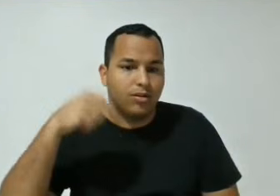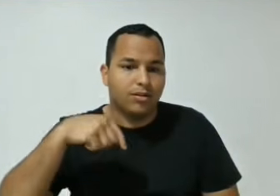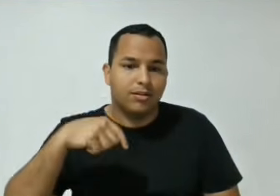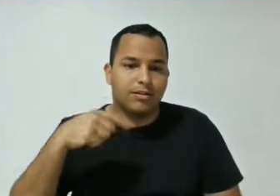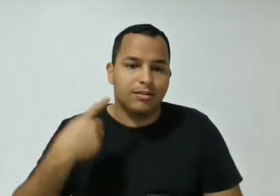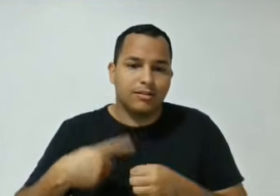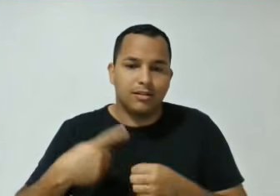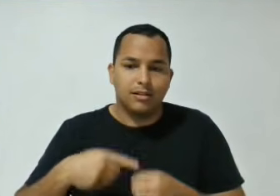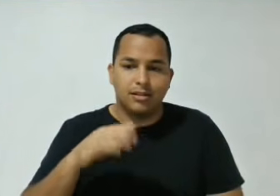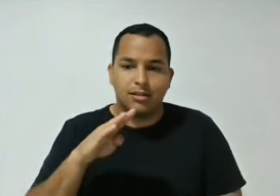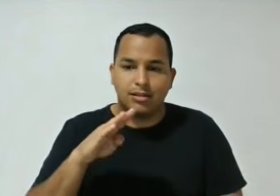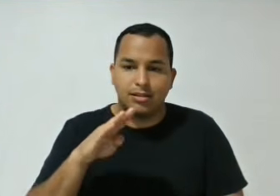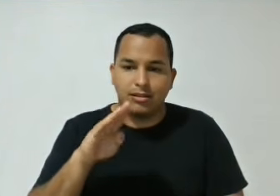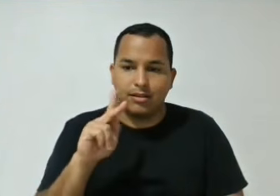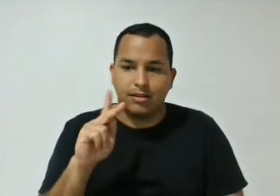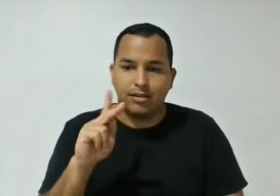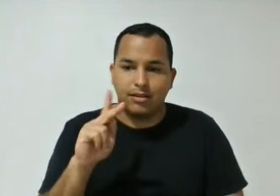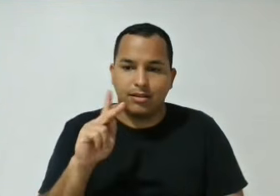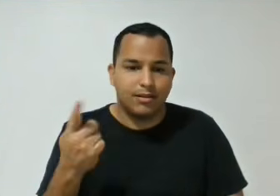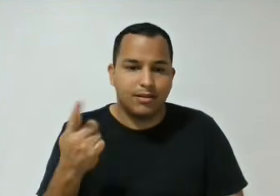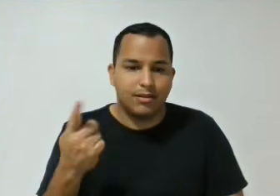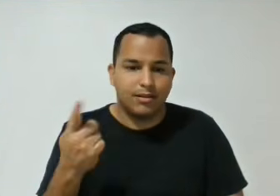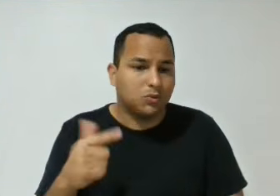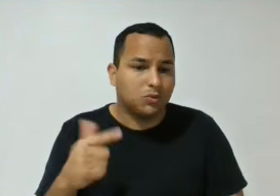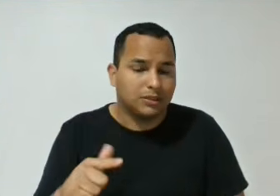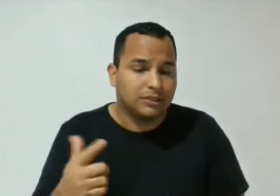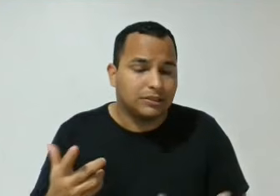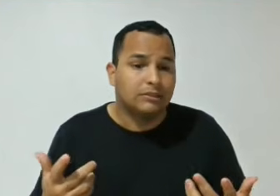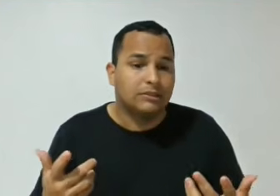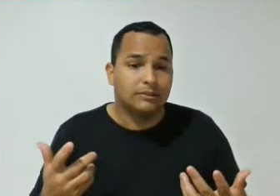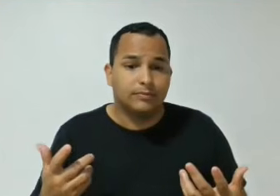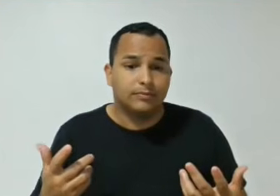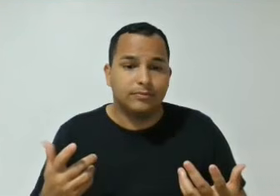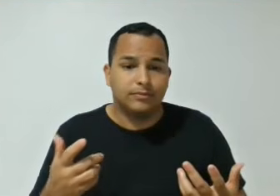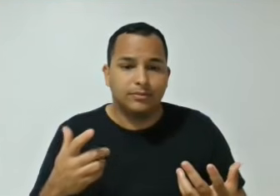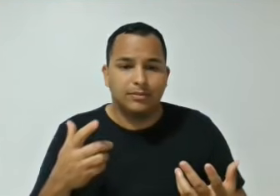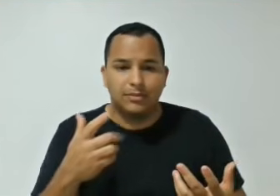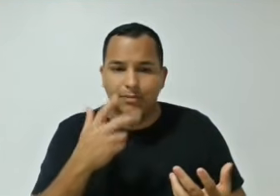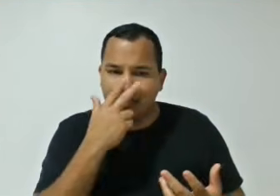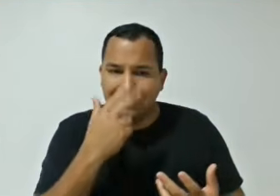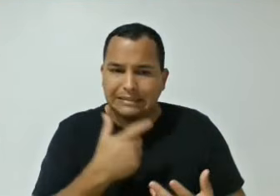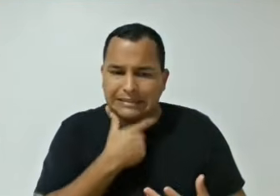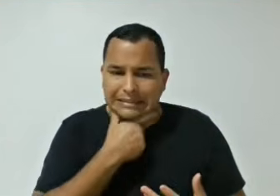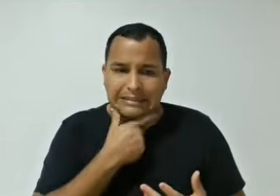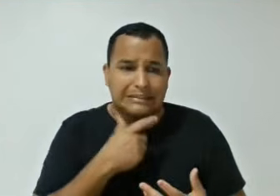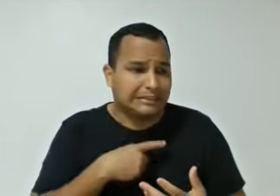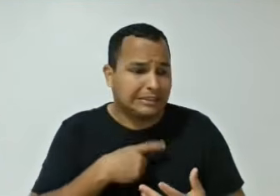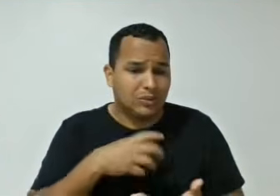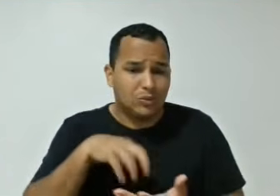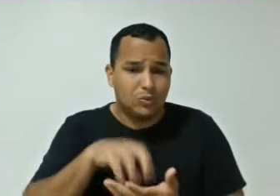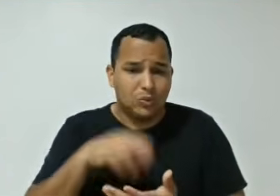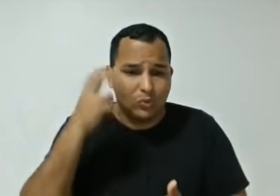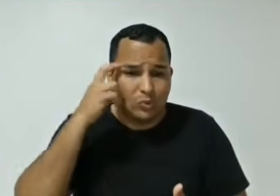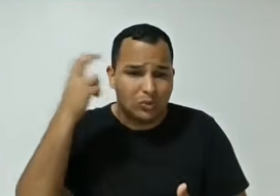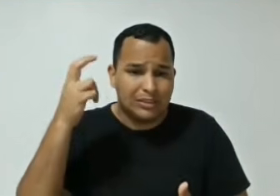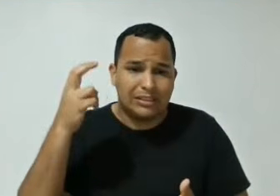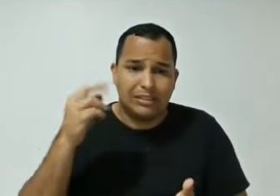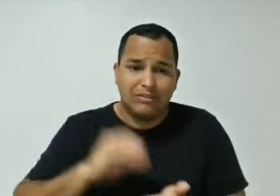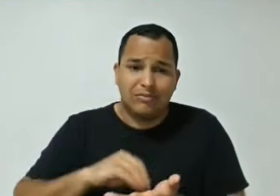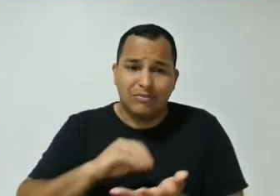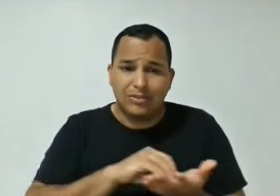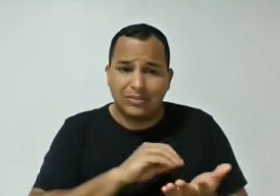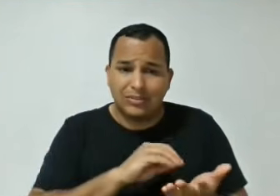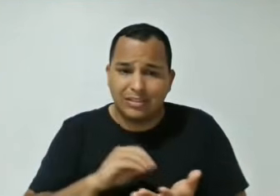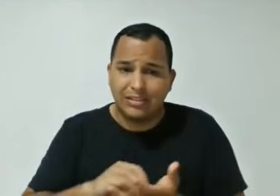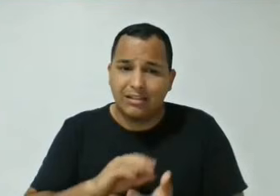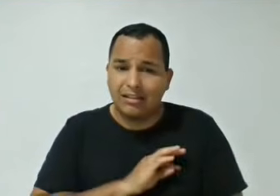concursado, por isso muita gente quis fazer concurso, teve muitos períodos que a gente passou apertado com os centros culturais com a ausência de técnico ou de recursos para